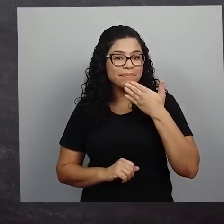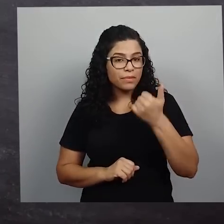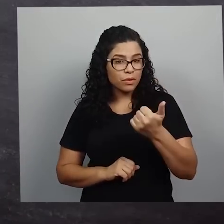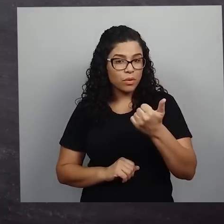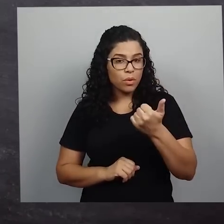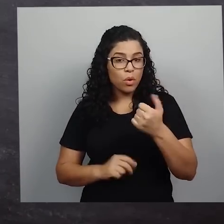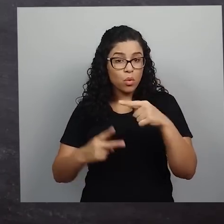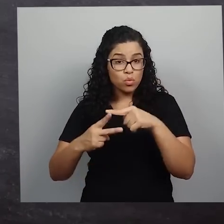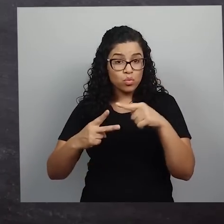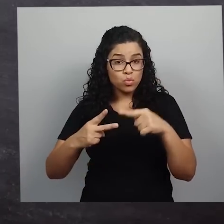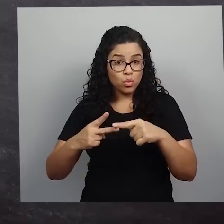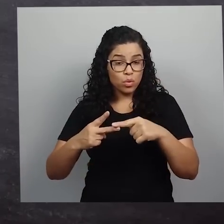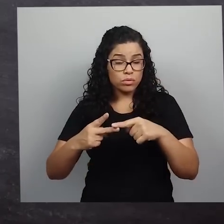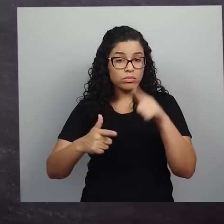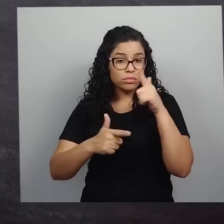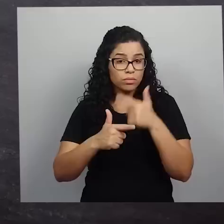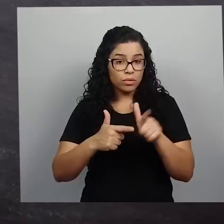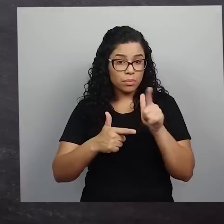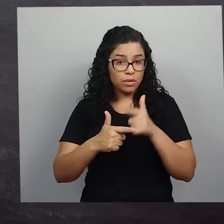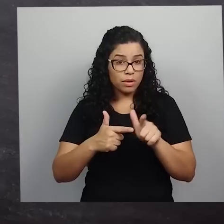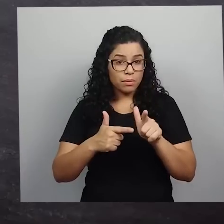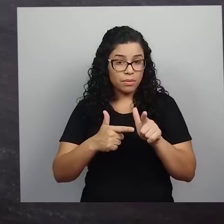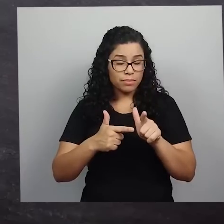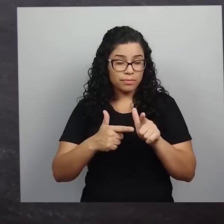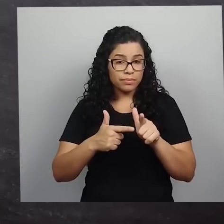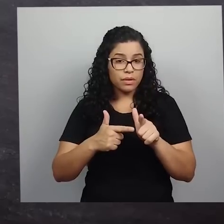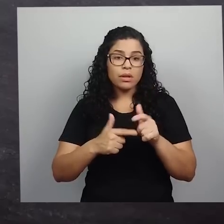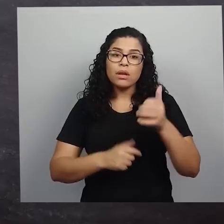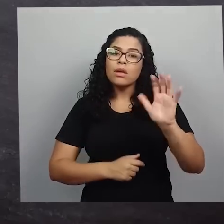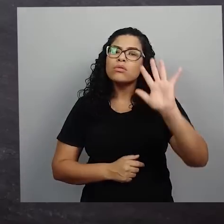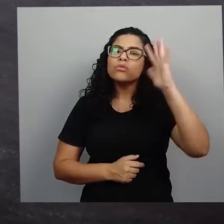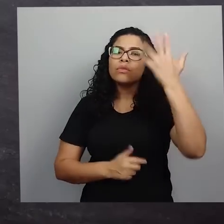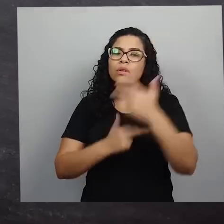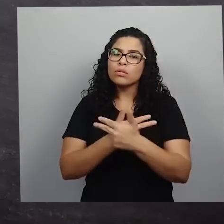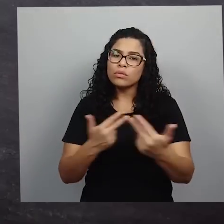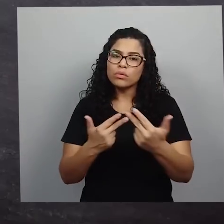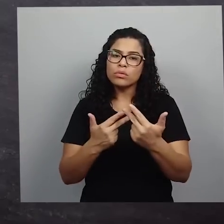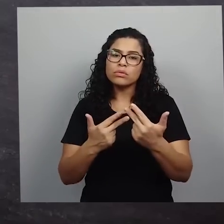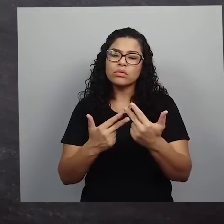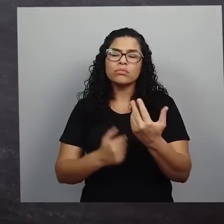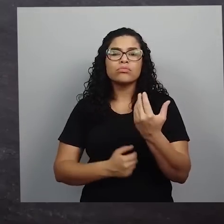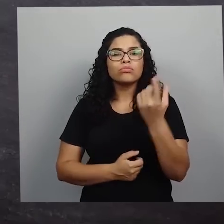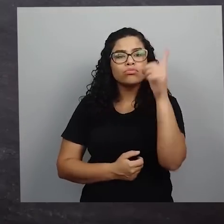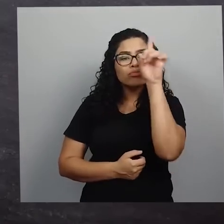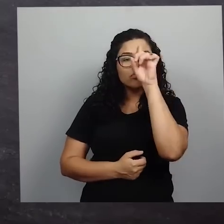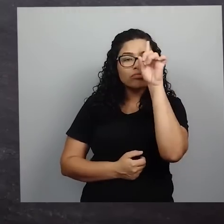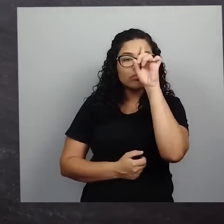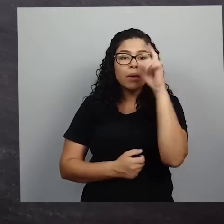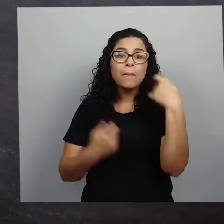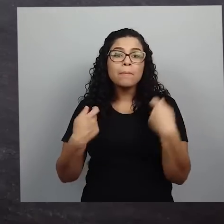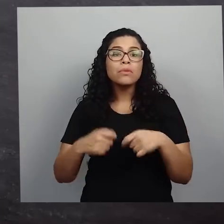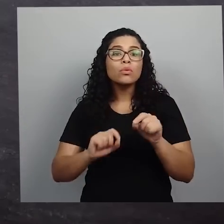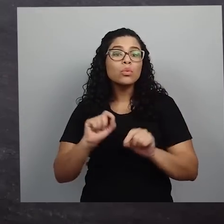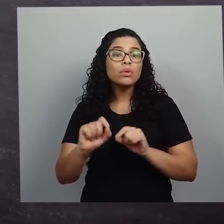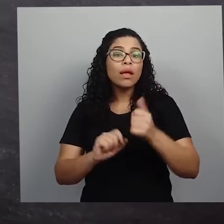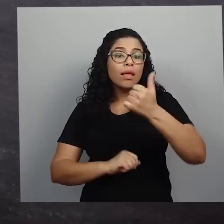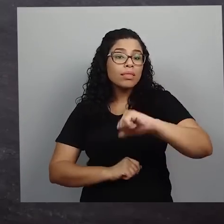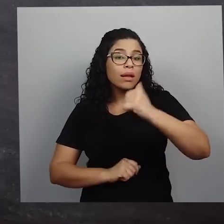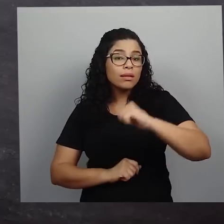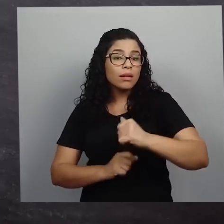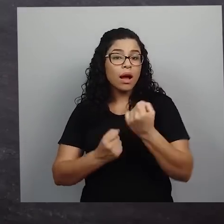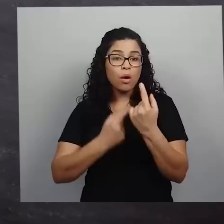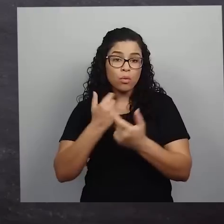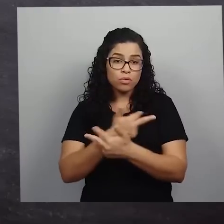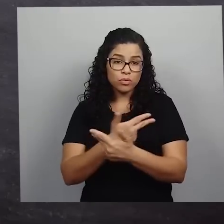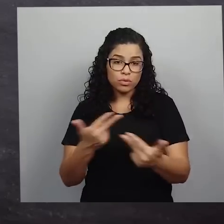esses 2 problemas e muitas outras situações do dia a dia, nós precisamos analisar algumas questões.